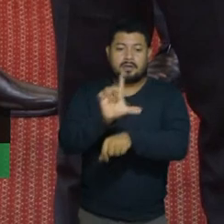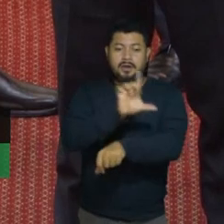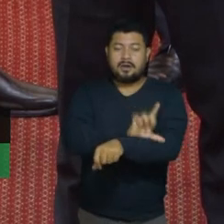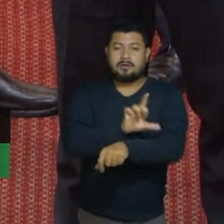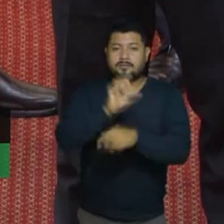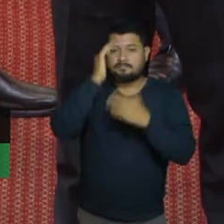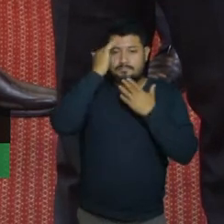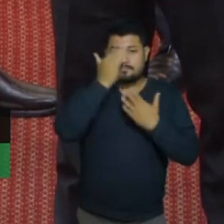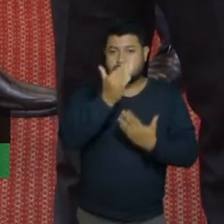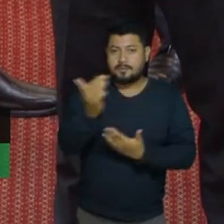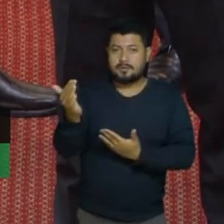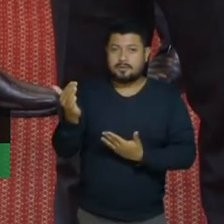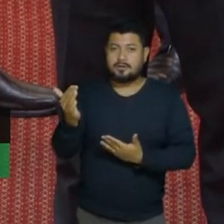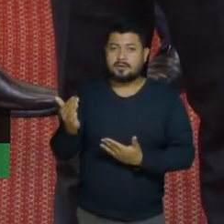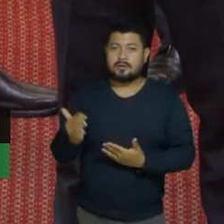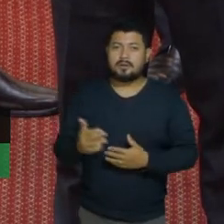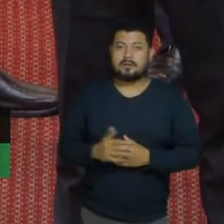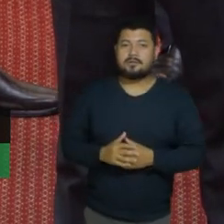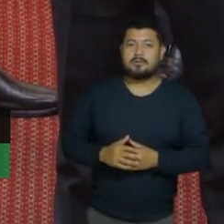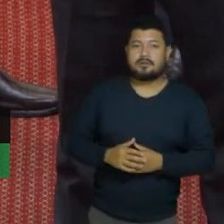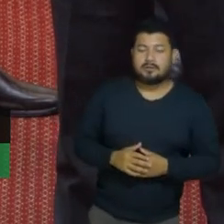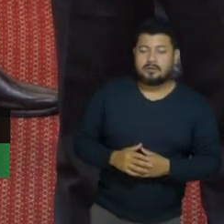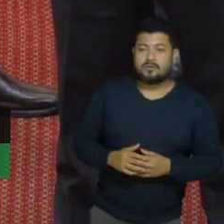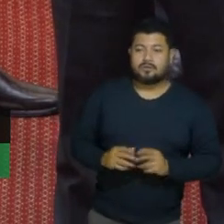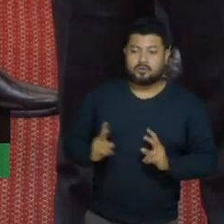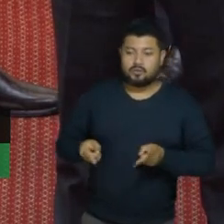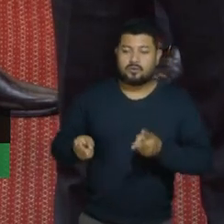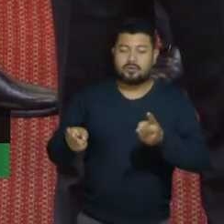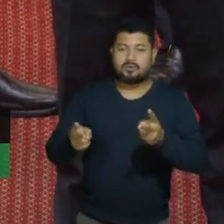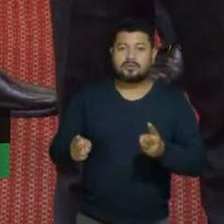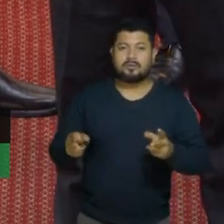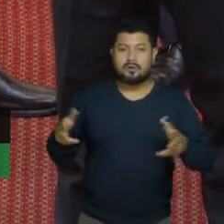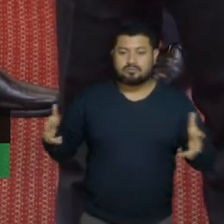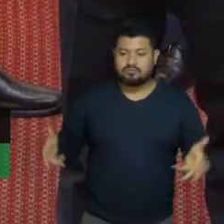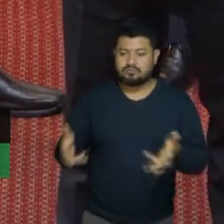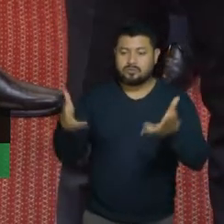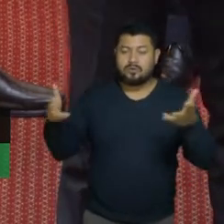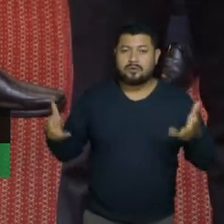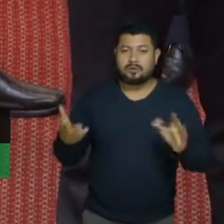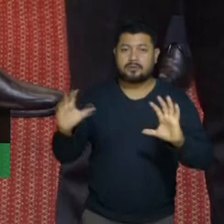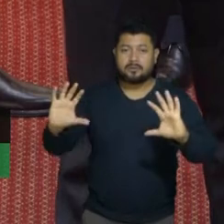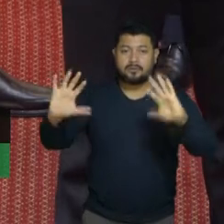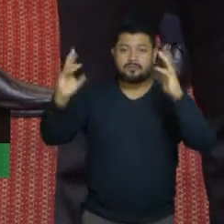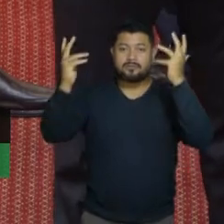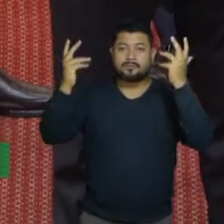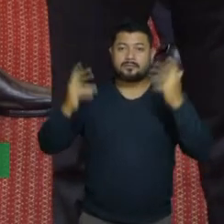desse evento, mantendo ele vivo e cultivando a nossa tradição.